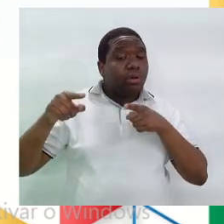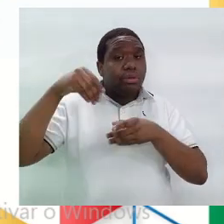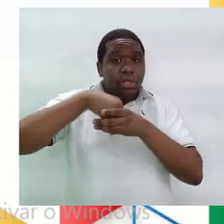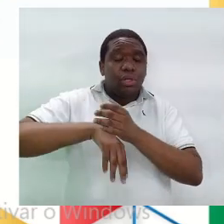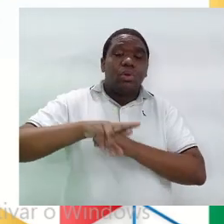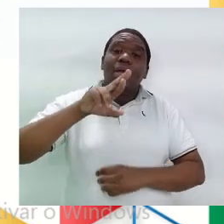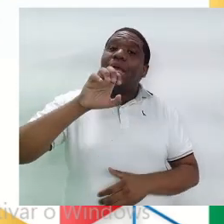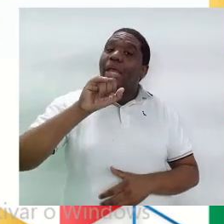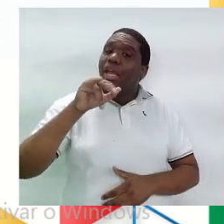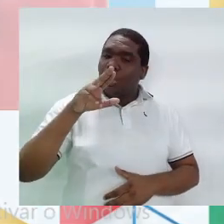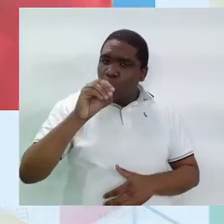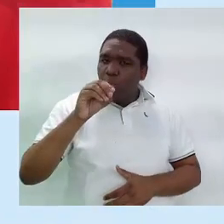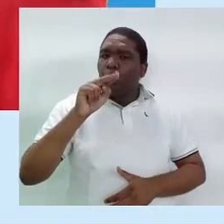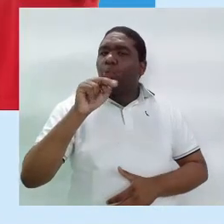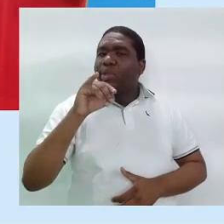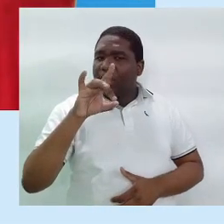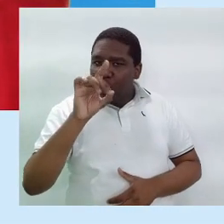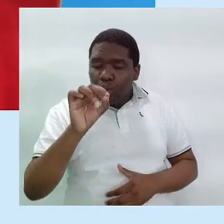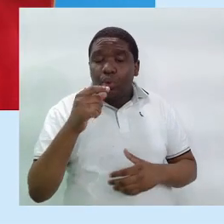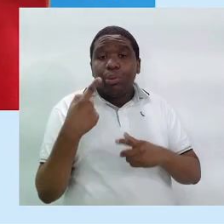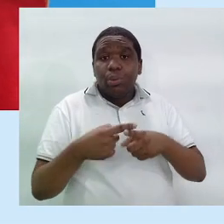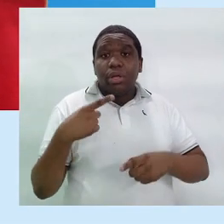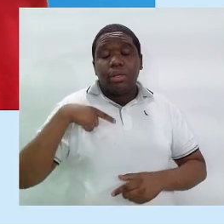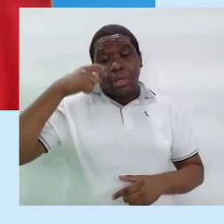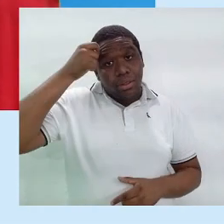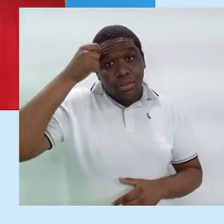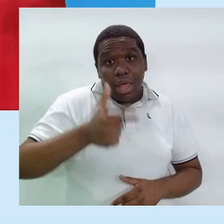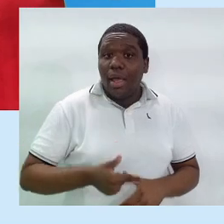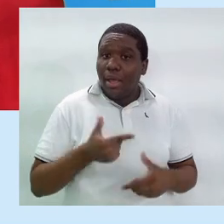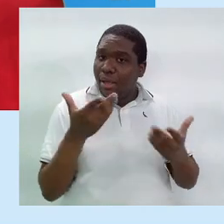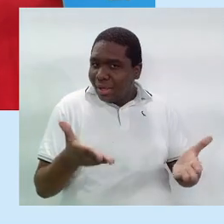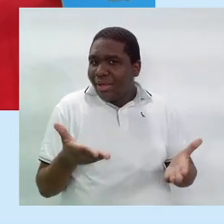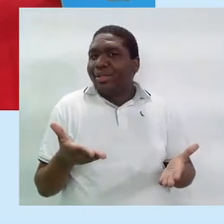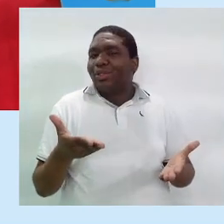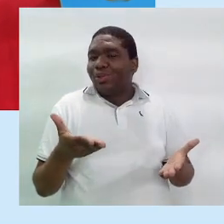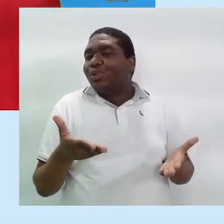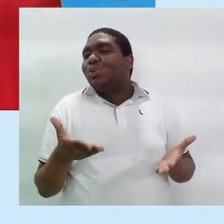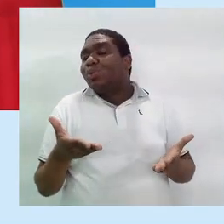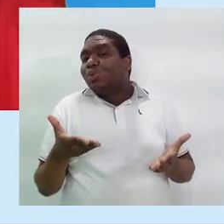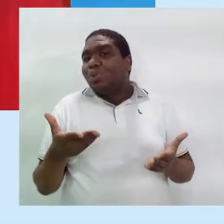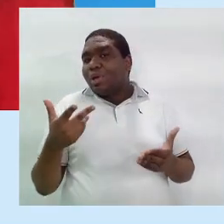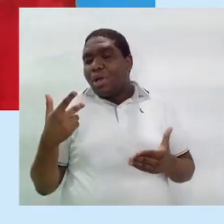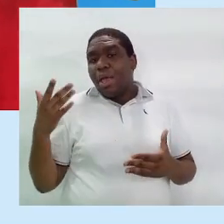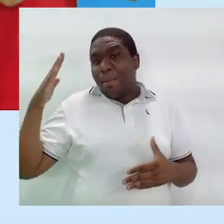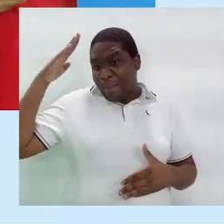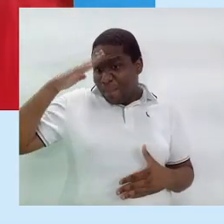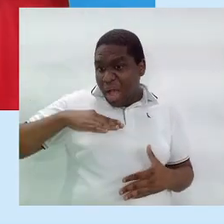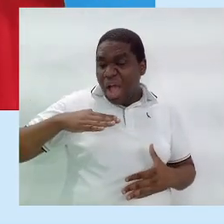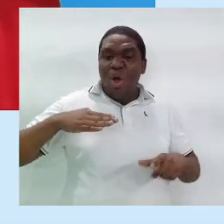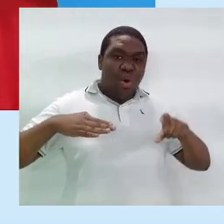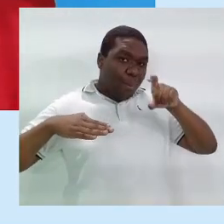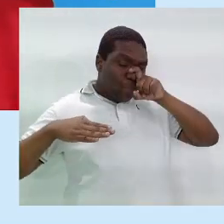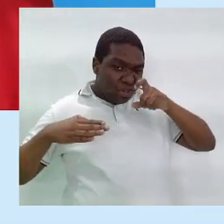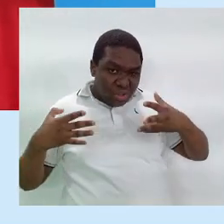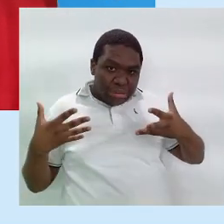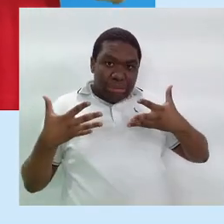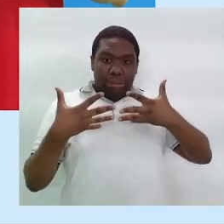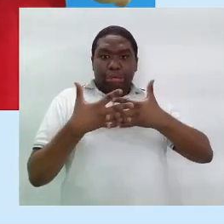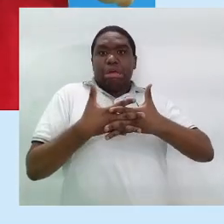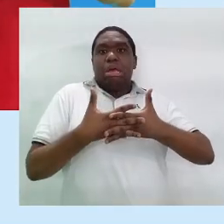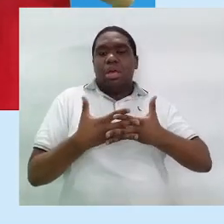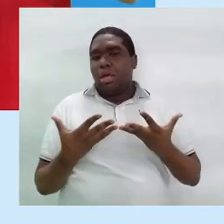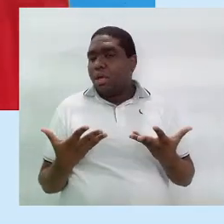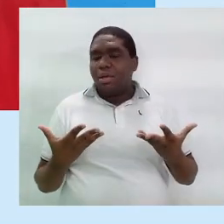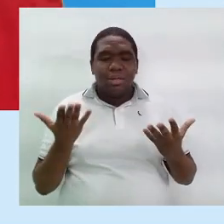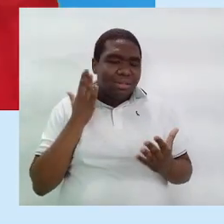Unido, justamente por essa ideia que havia dessa associação do paganismo ao mal. Então